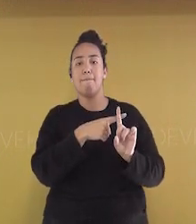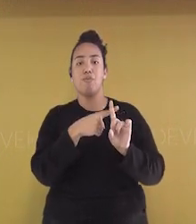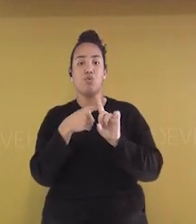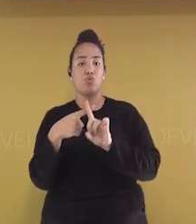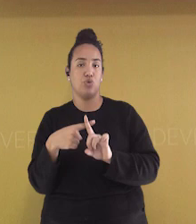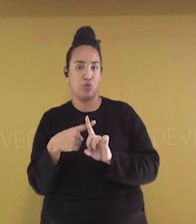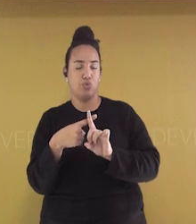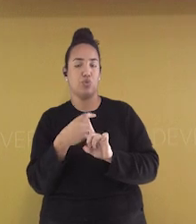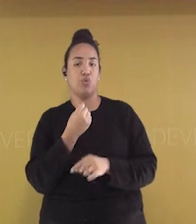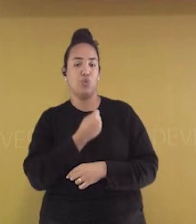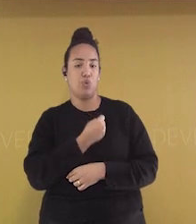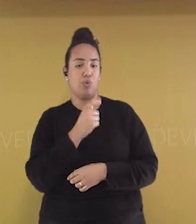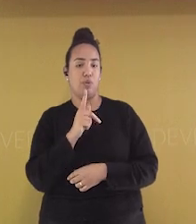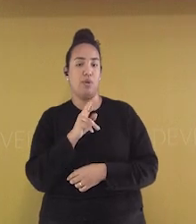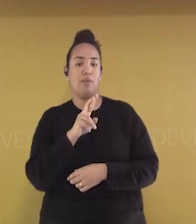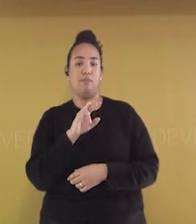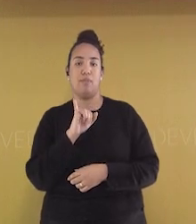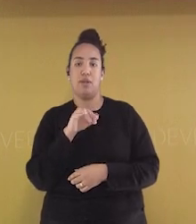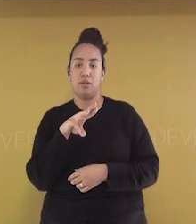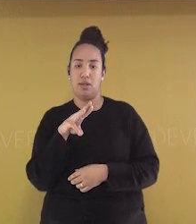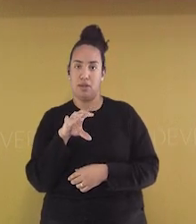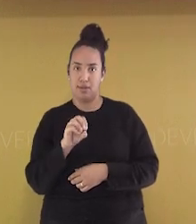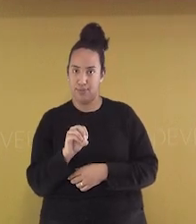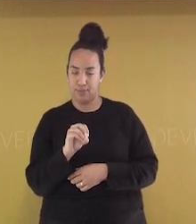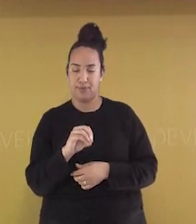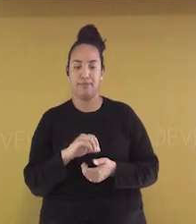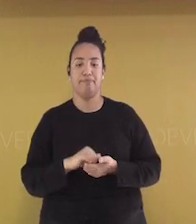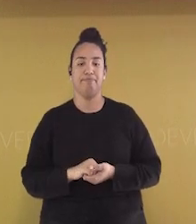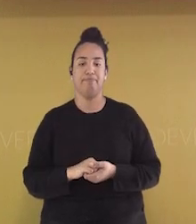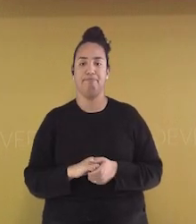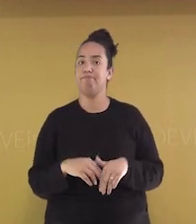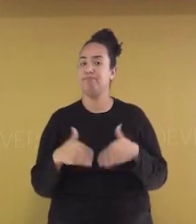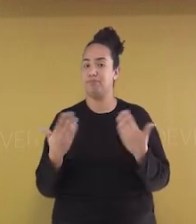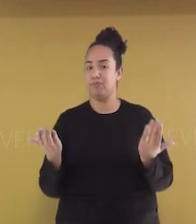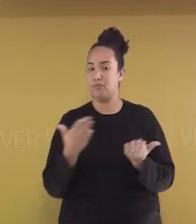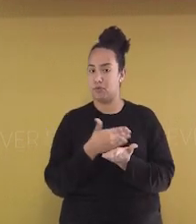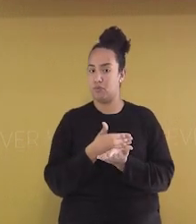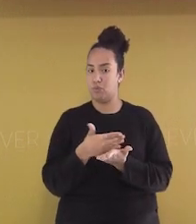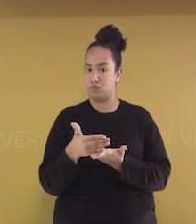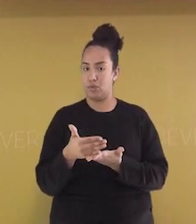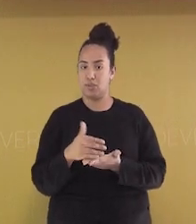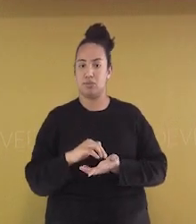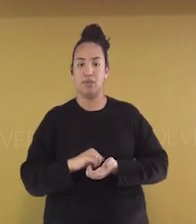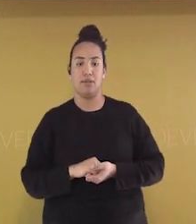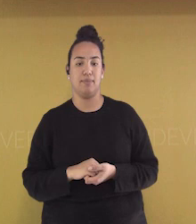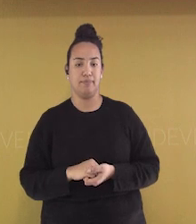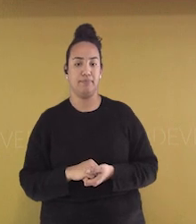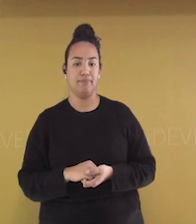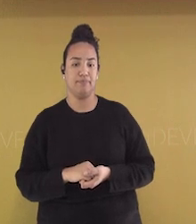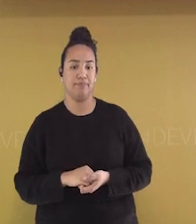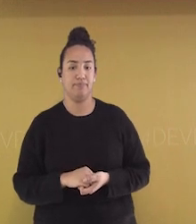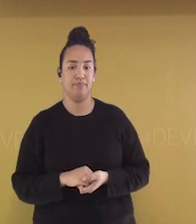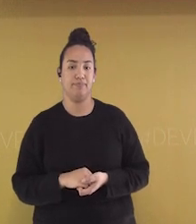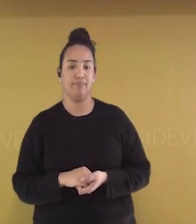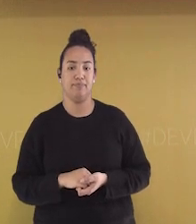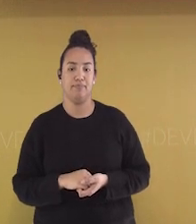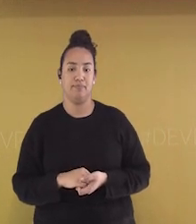os múltiplos dos números primos já conhecidos depois deles. Vamos